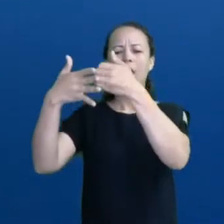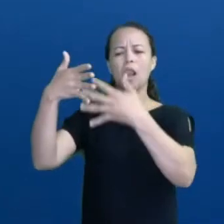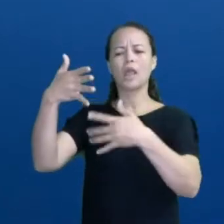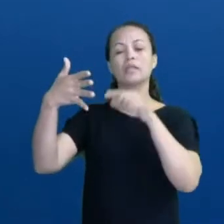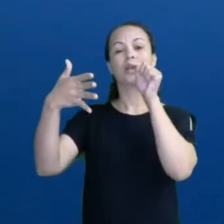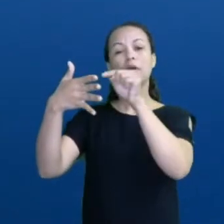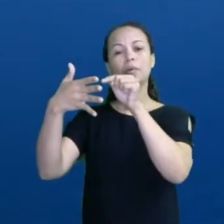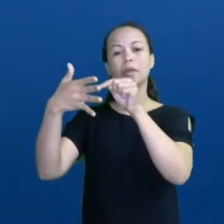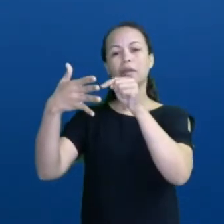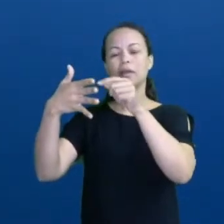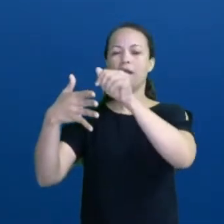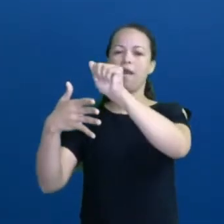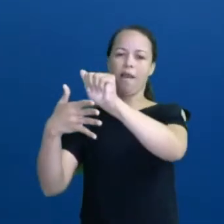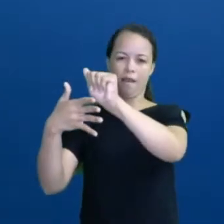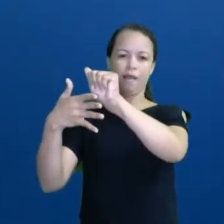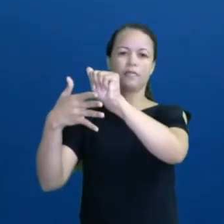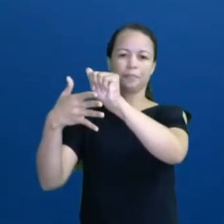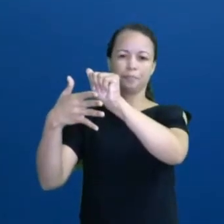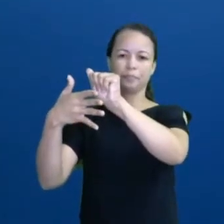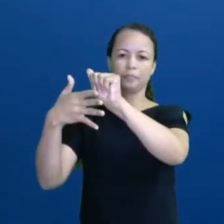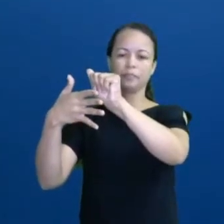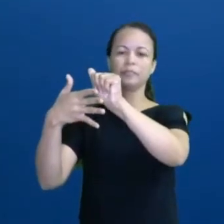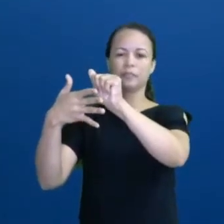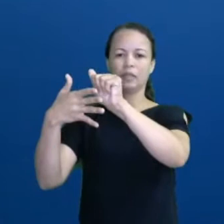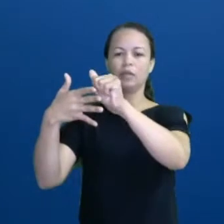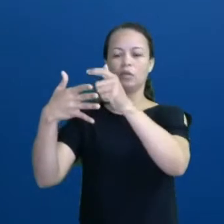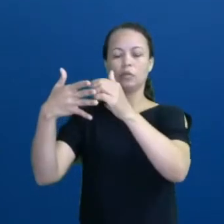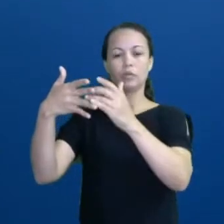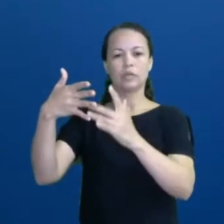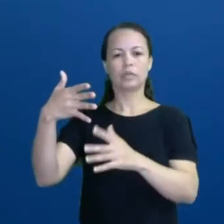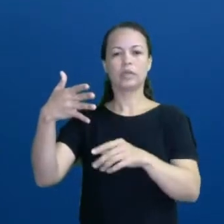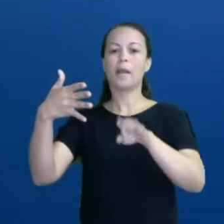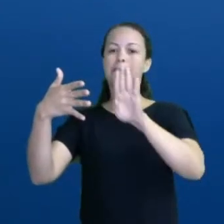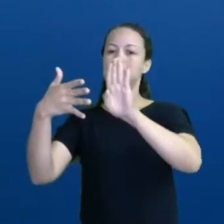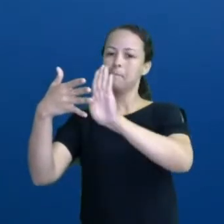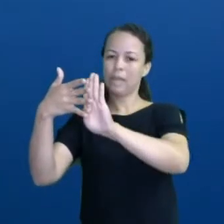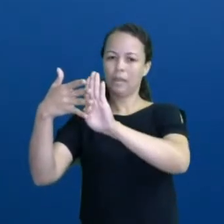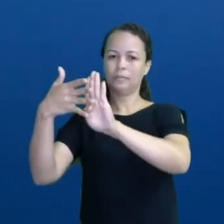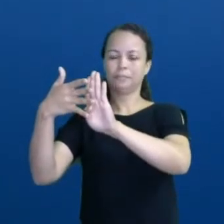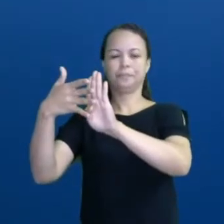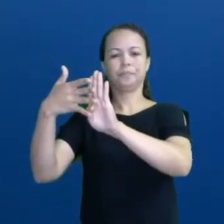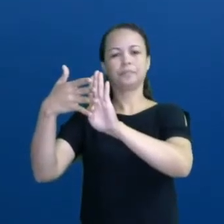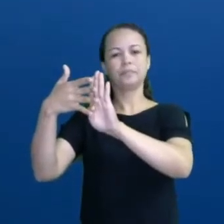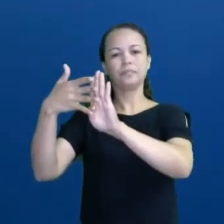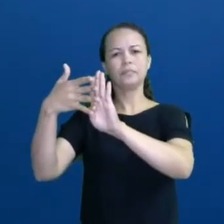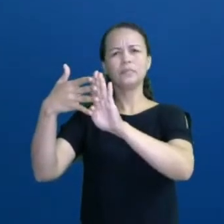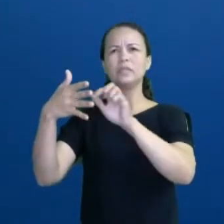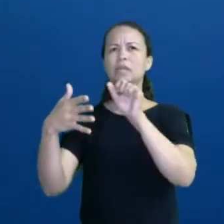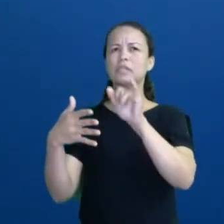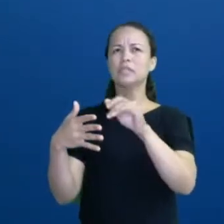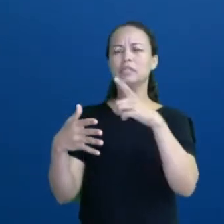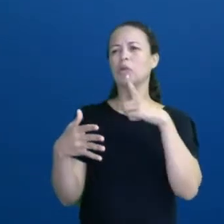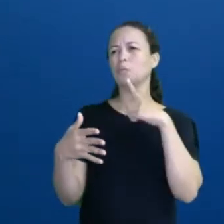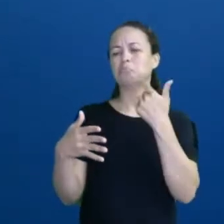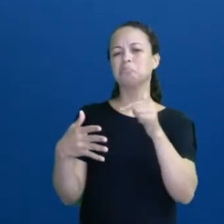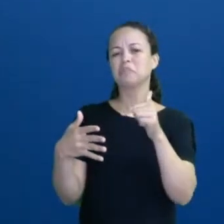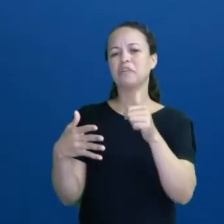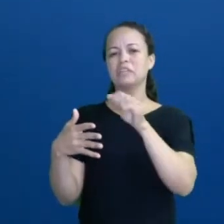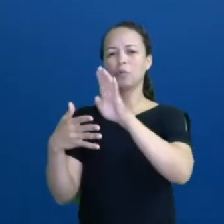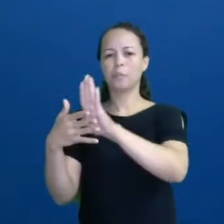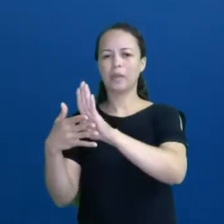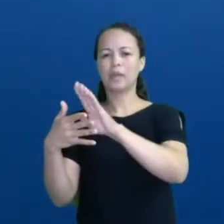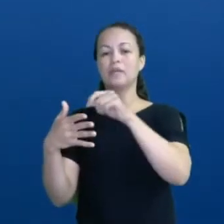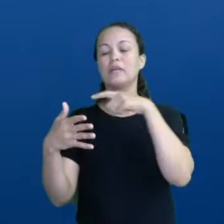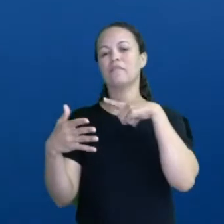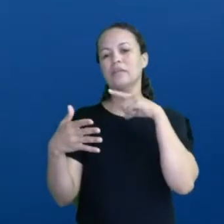A letrinha A. O segundo item apareceria com a letrinha B. Se não tivesse o item com a letrinha B, ia